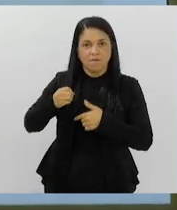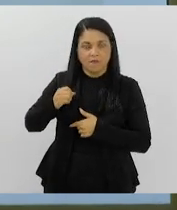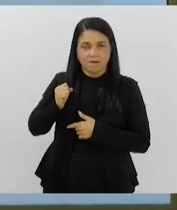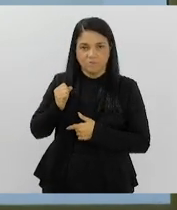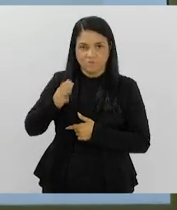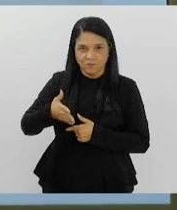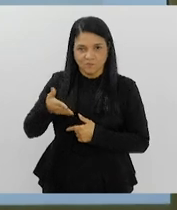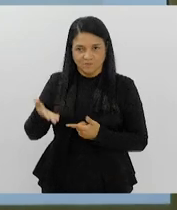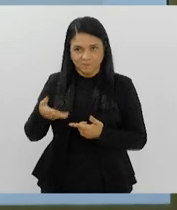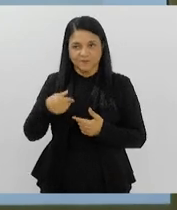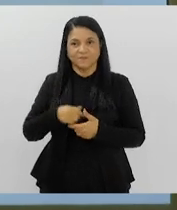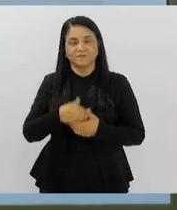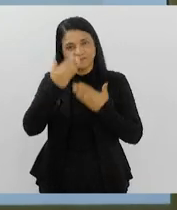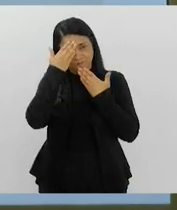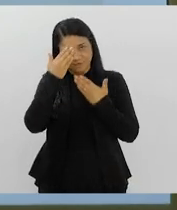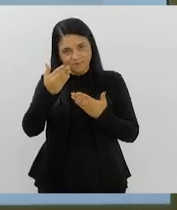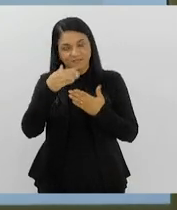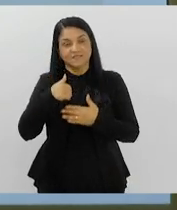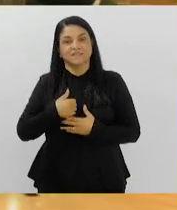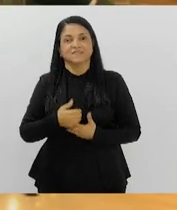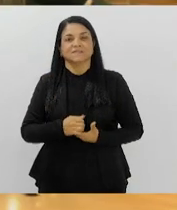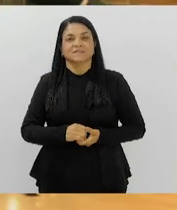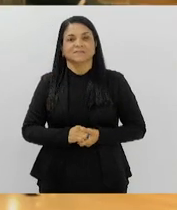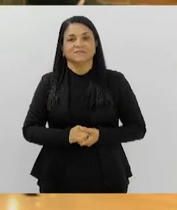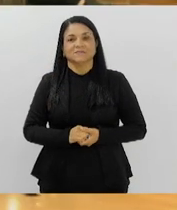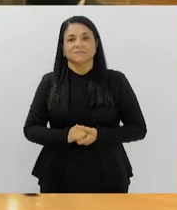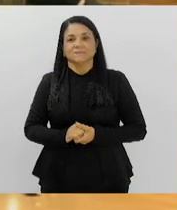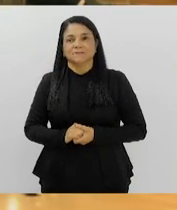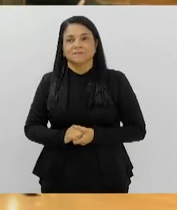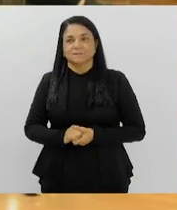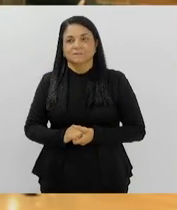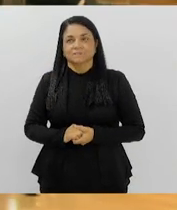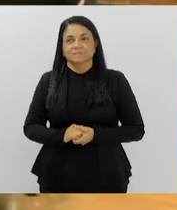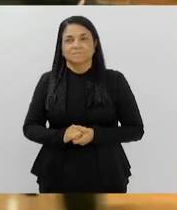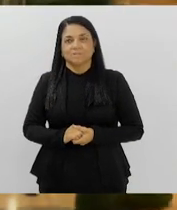Vamos dar um minutinho, 10 segundos, para que vocês darem o teste.